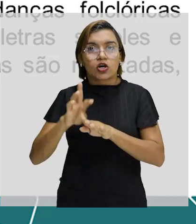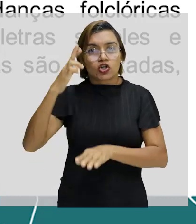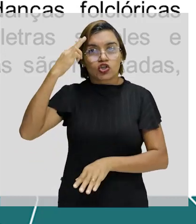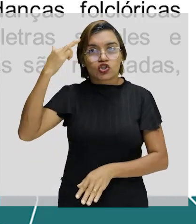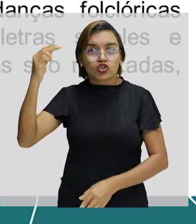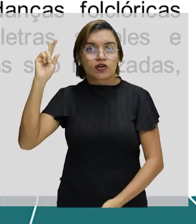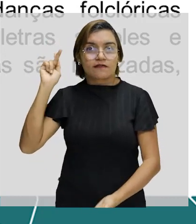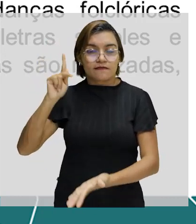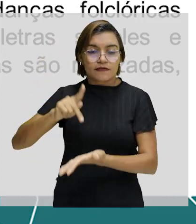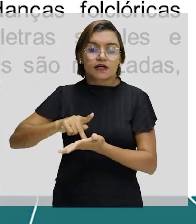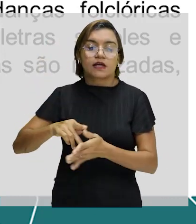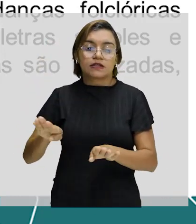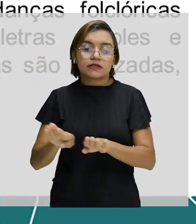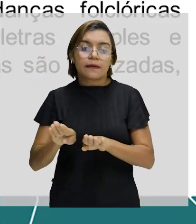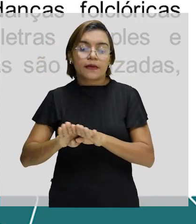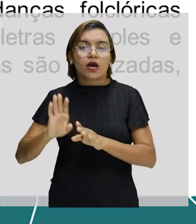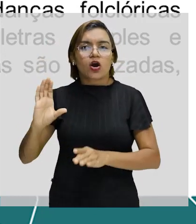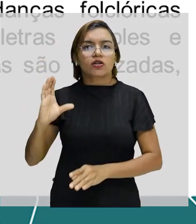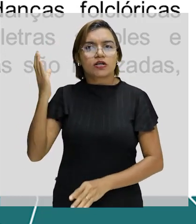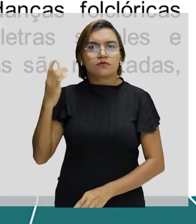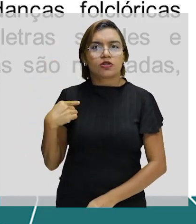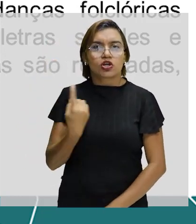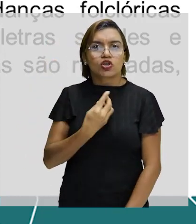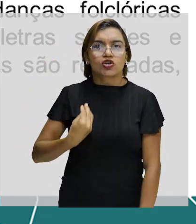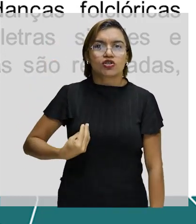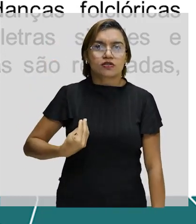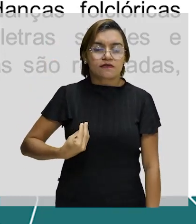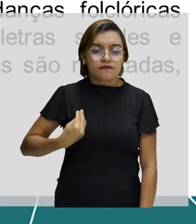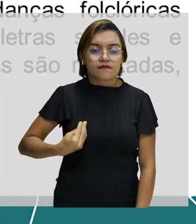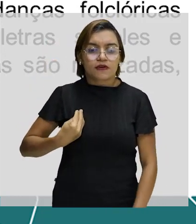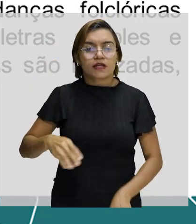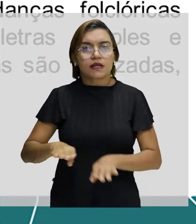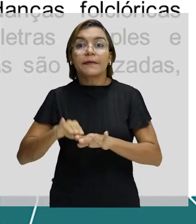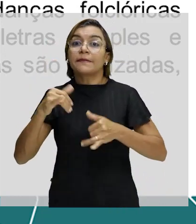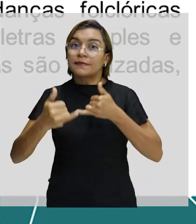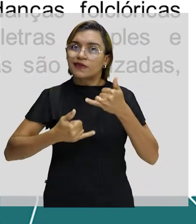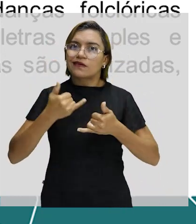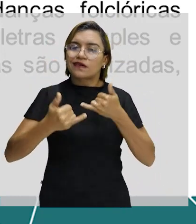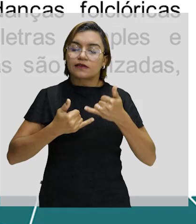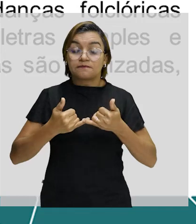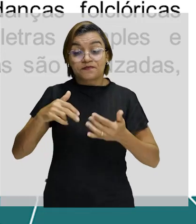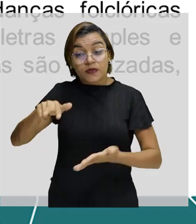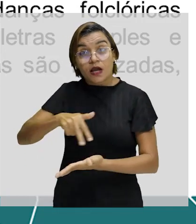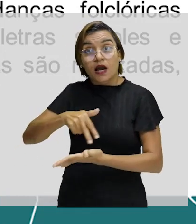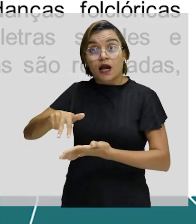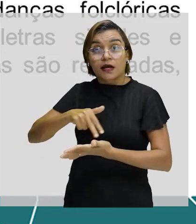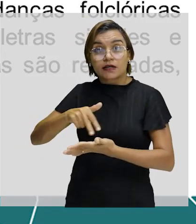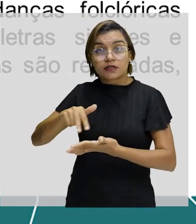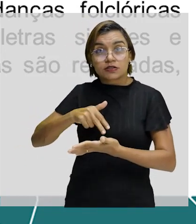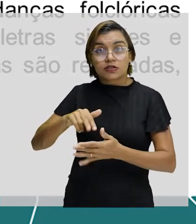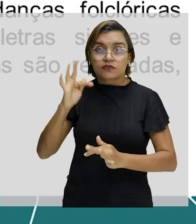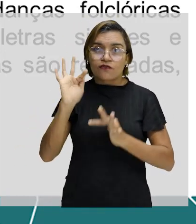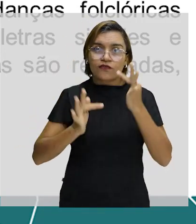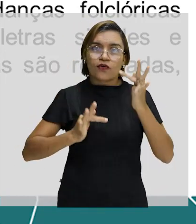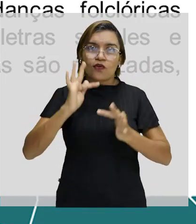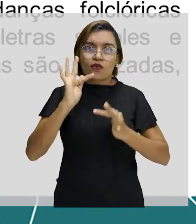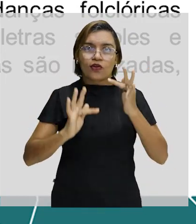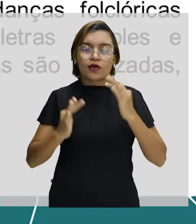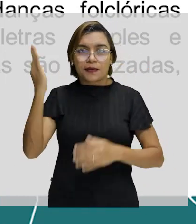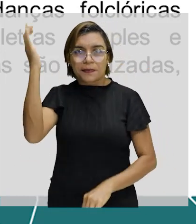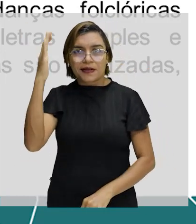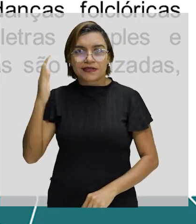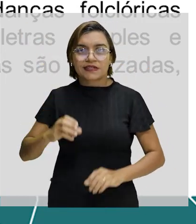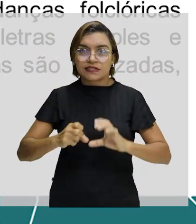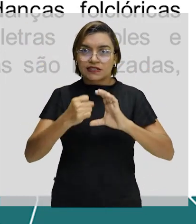históricos, acontecimentos do cotidiano e brincadeiras. As danças folclóricas brasileiras